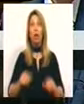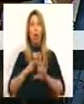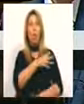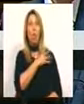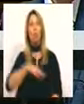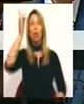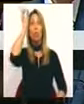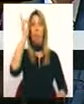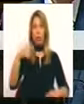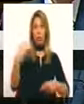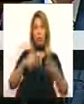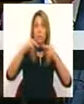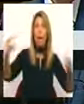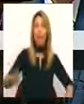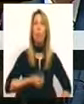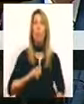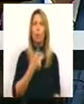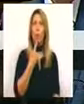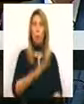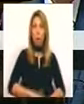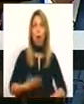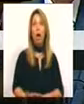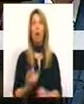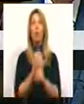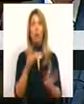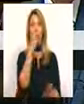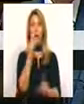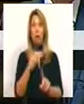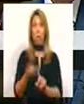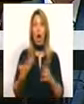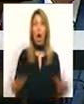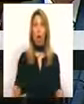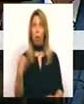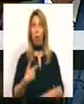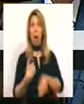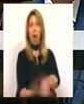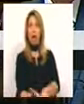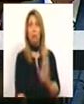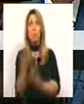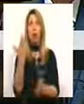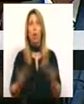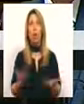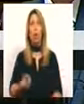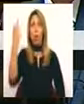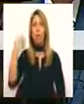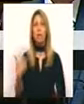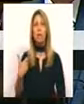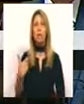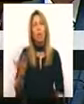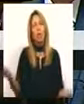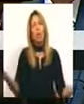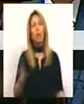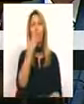estão cada vez mais preocupados, porque parece que este ano estamos ainda mais atrasados do que o ano passado. E tudo parece não passar